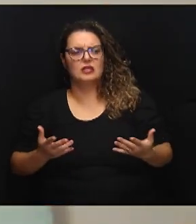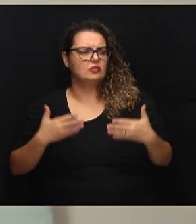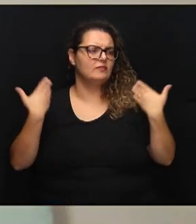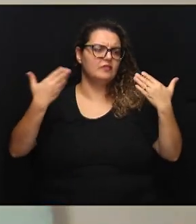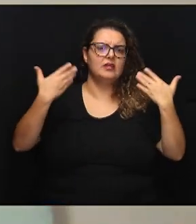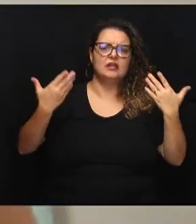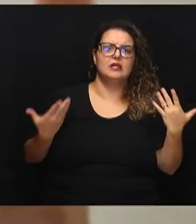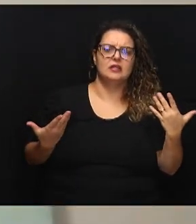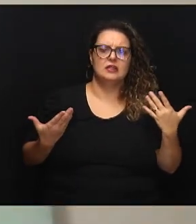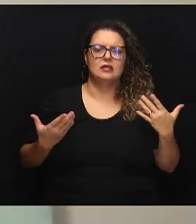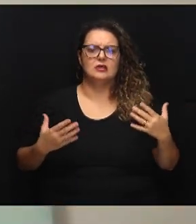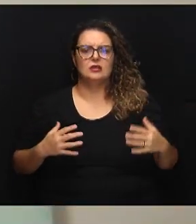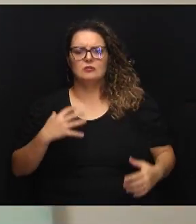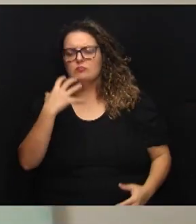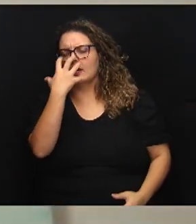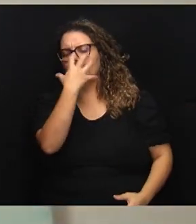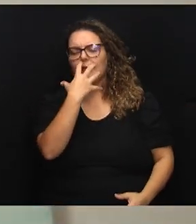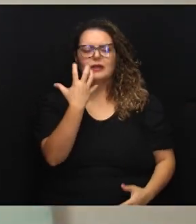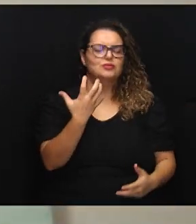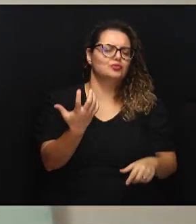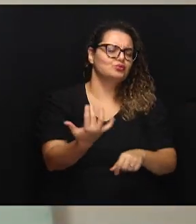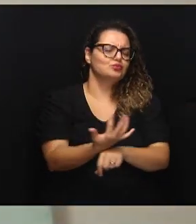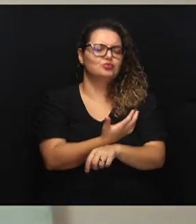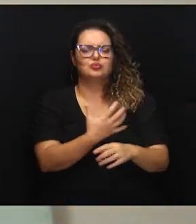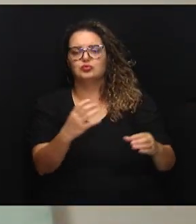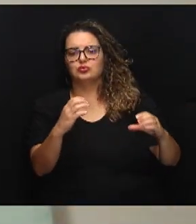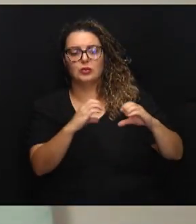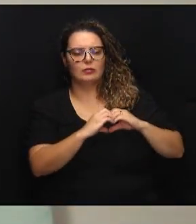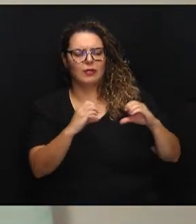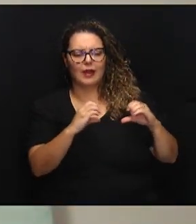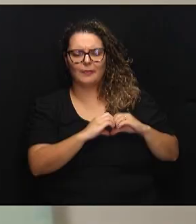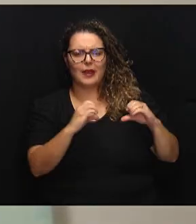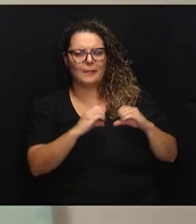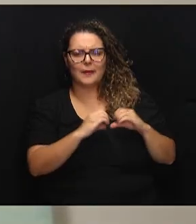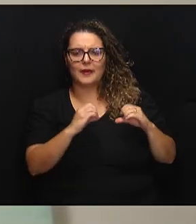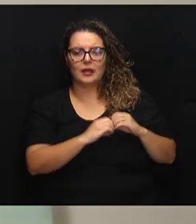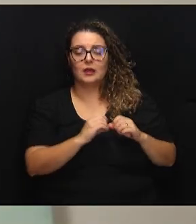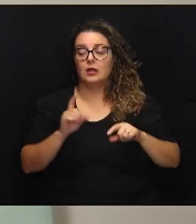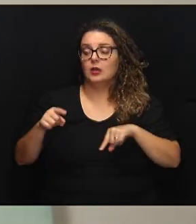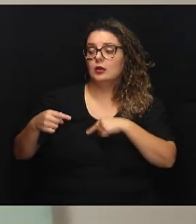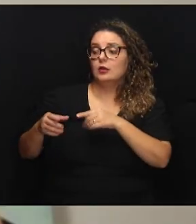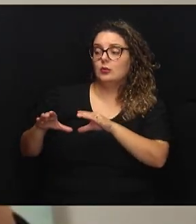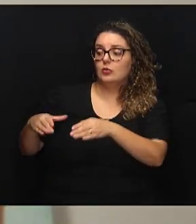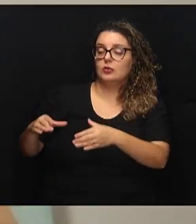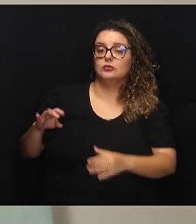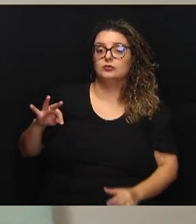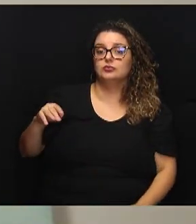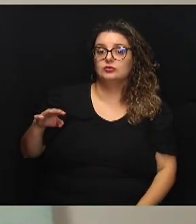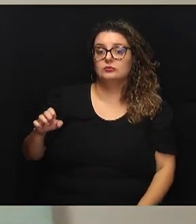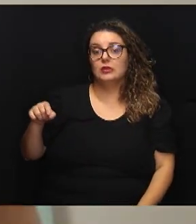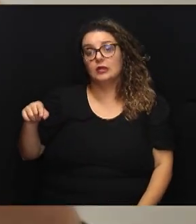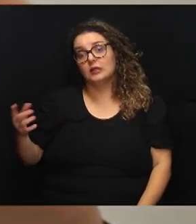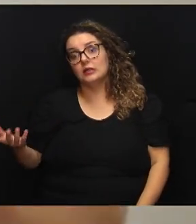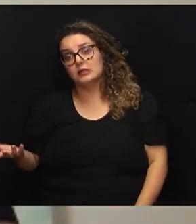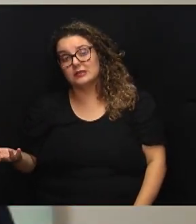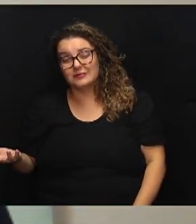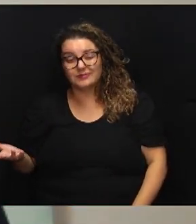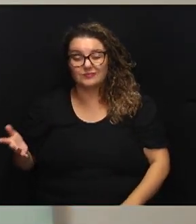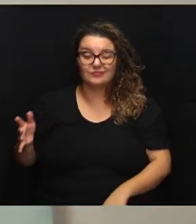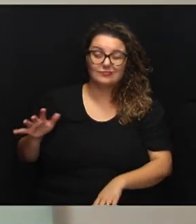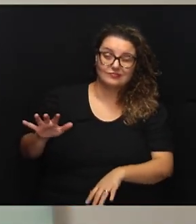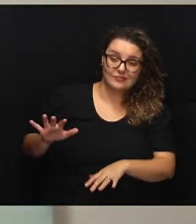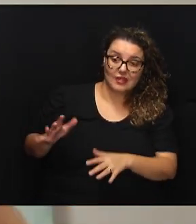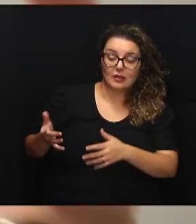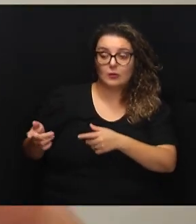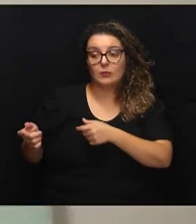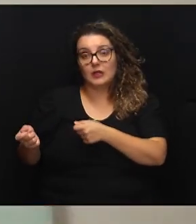muito apaixonada, acalorada, né? Aí, de repente, um outro time esse time aqui ele já é mais